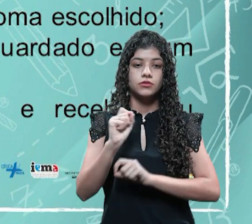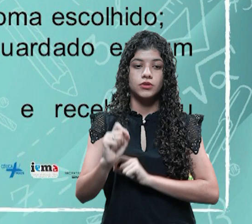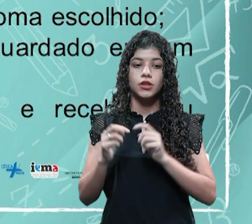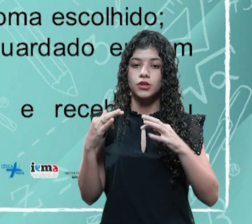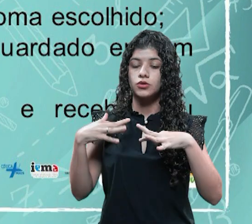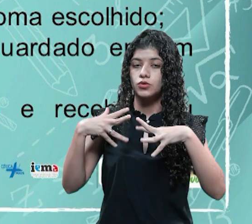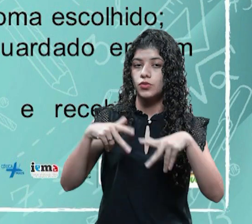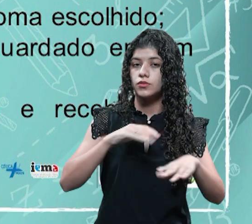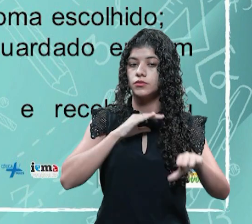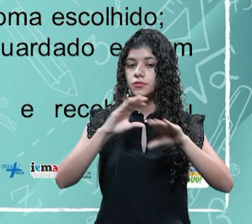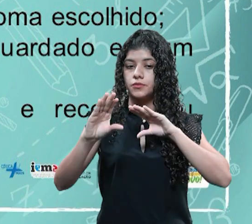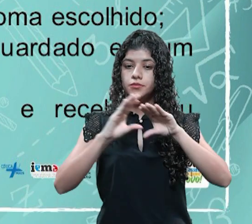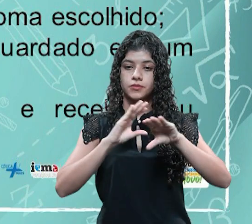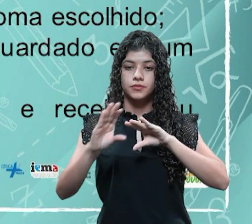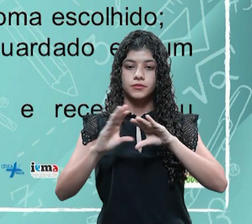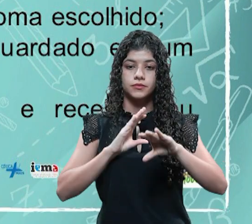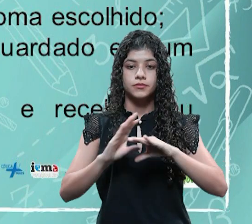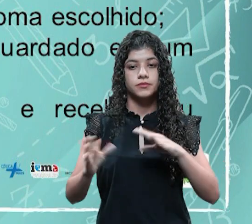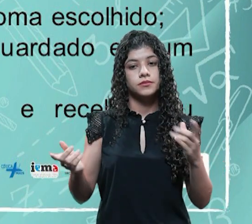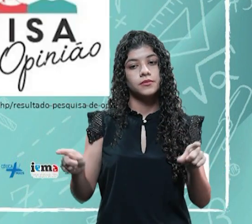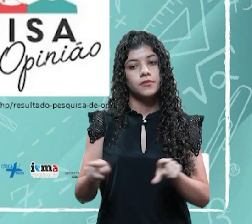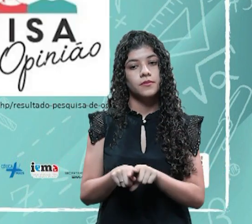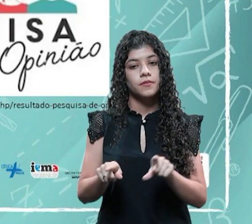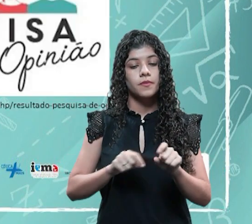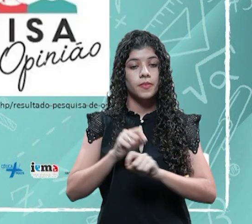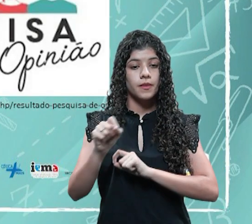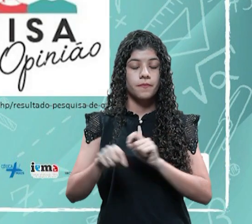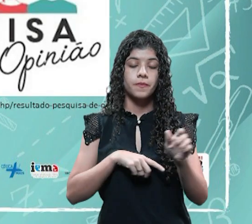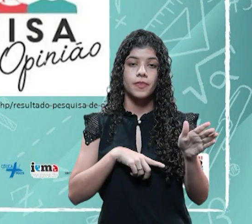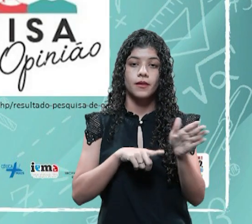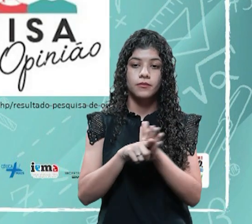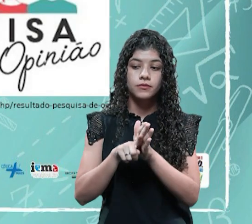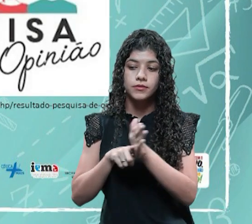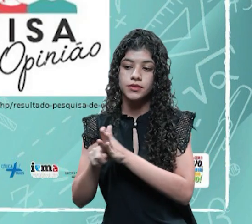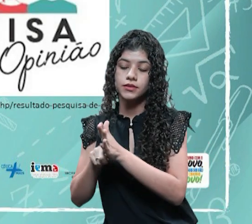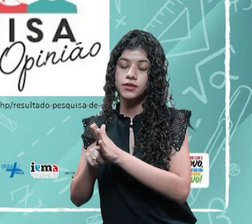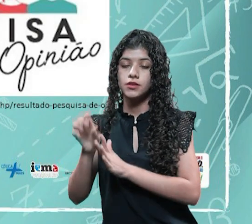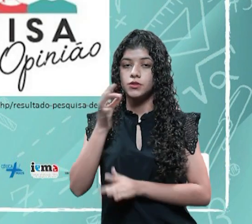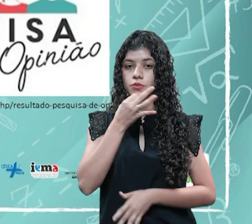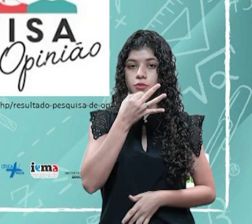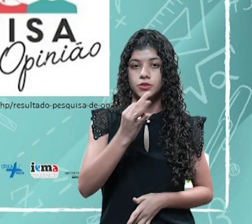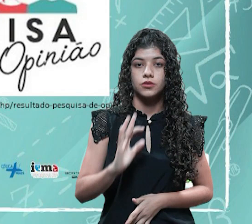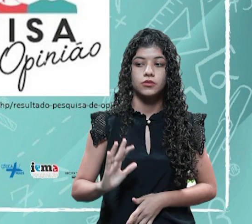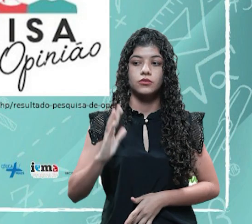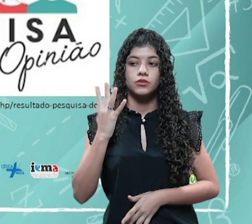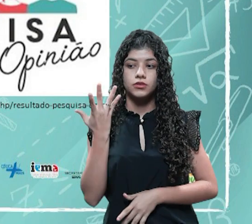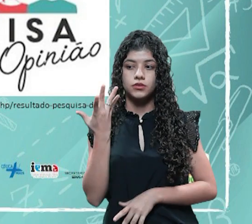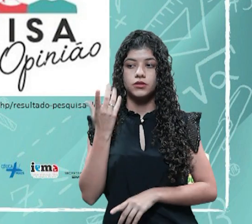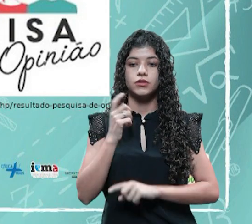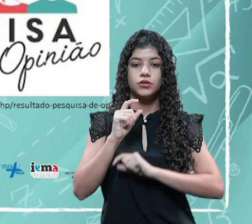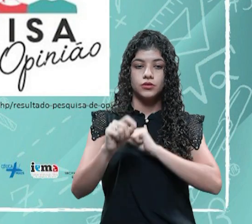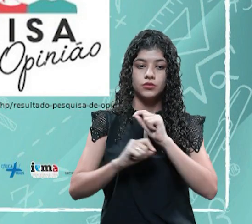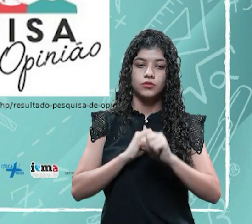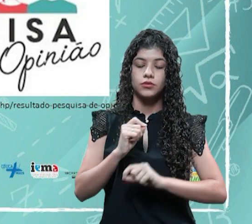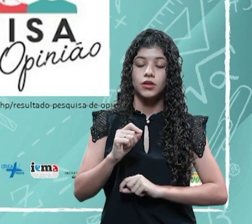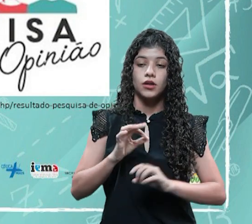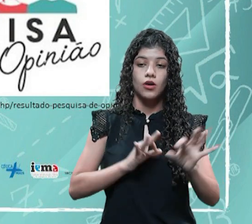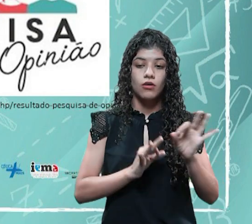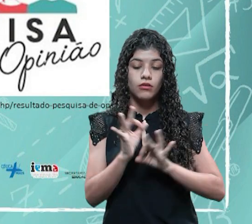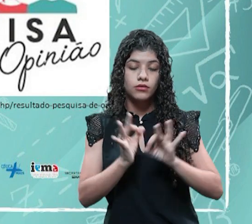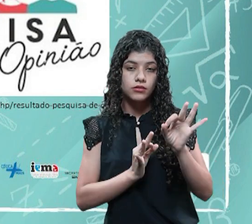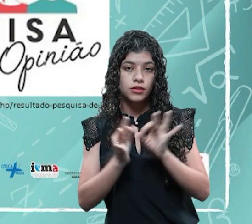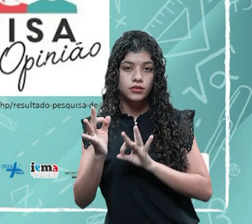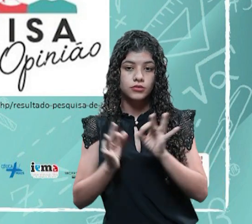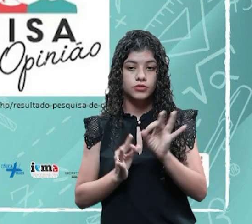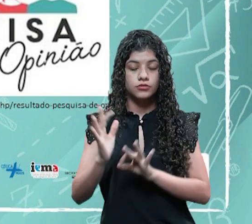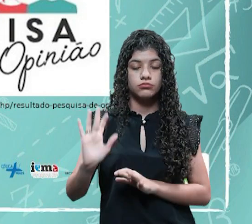gente tem que atingir todos os tipos de comunicação, né? E, claro, a pesquisa de opinião, né? Que ela deve ser realizada pelo